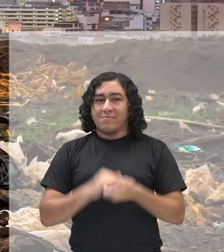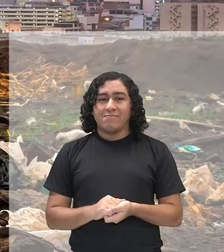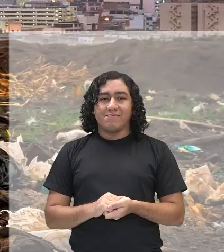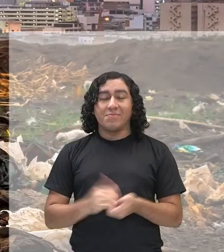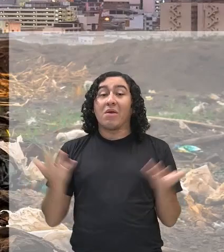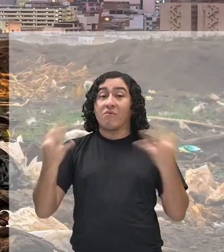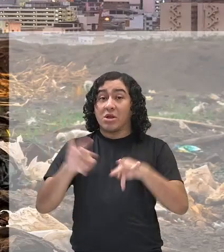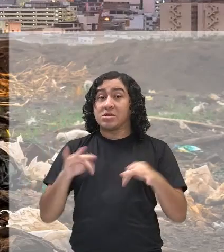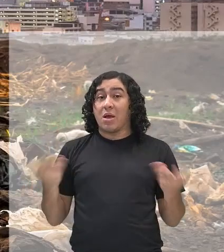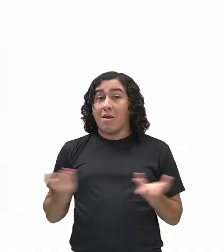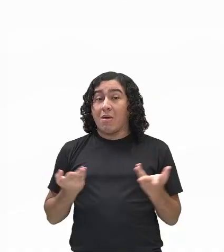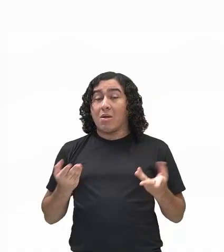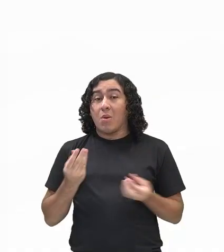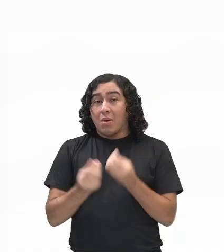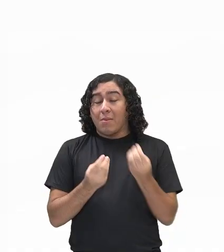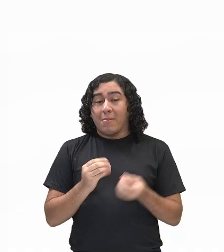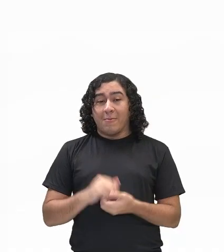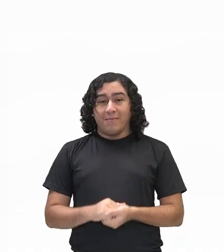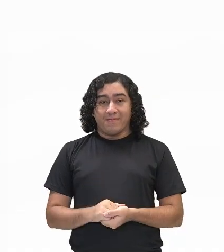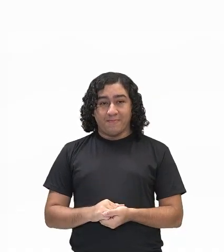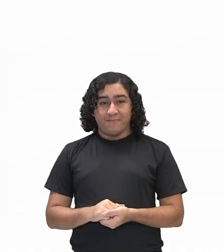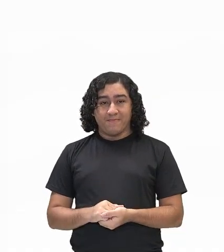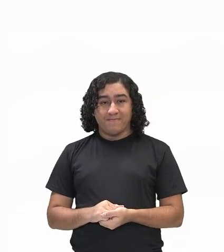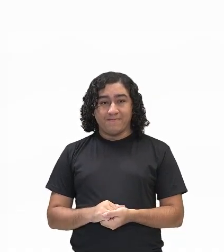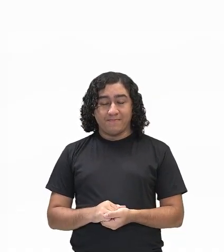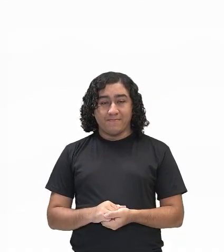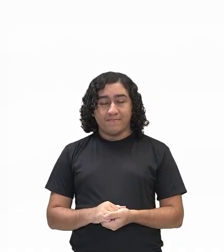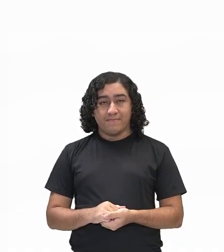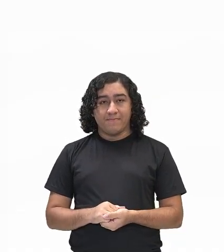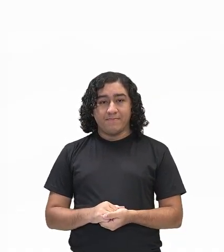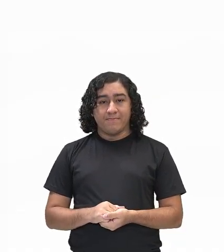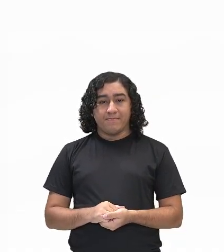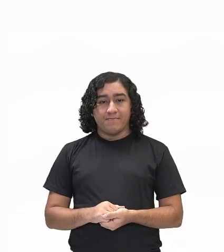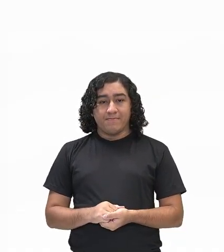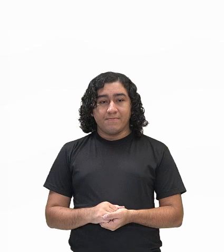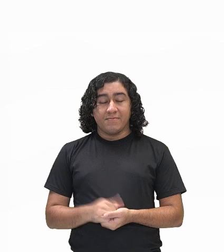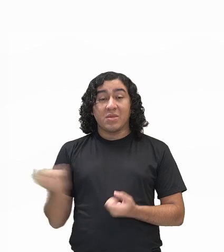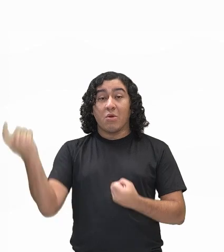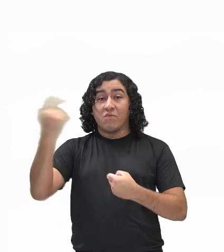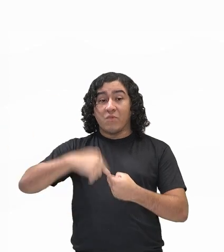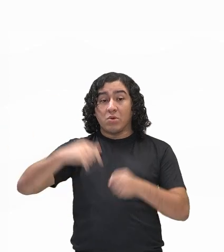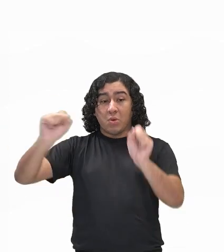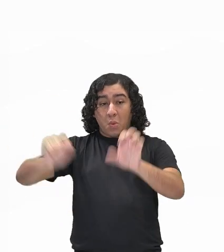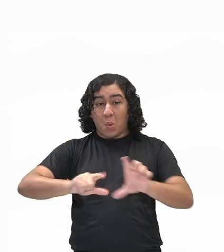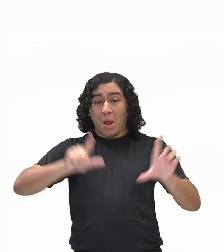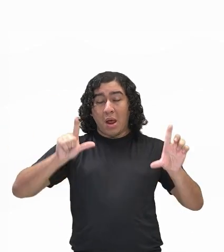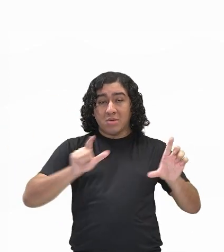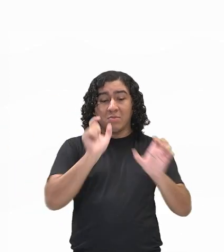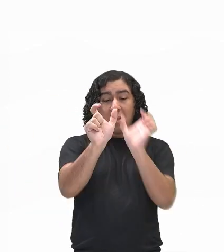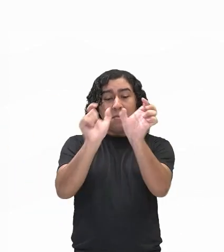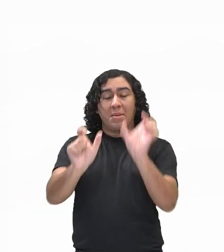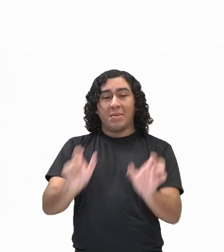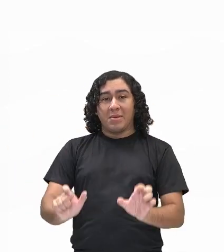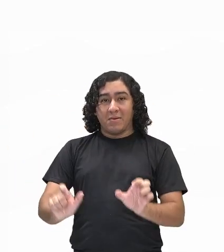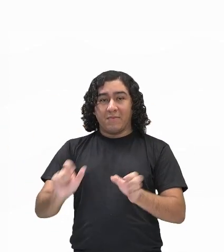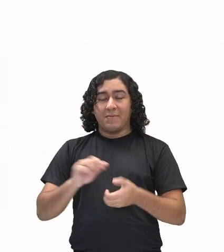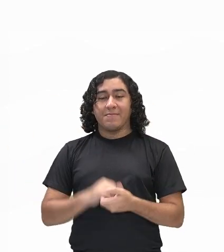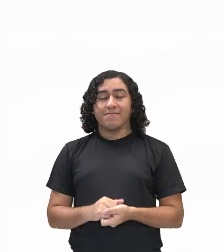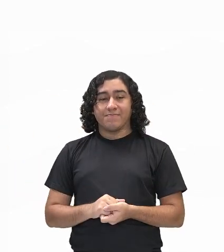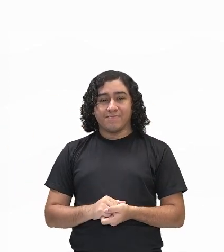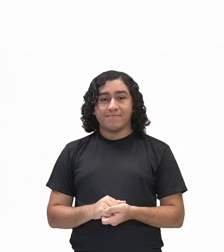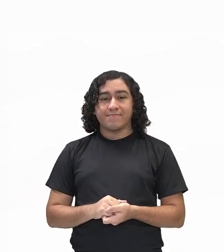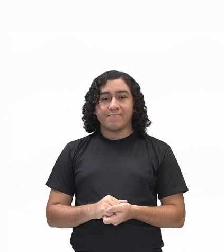finalizar, então, vamos aqui para esse nosso quadro, né, de valores, ó, que são